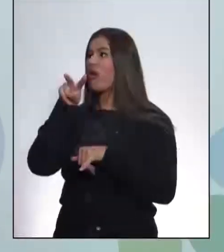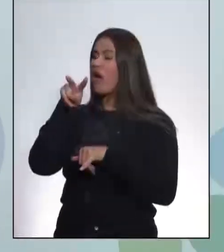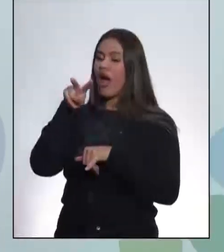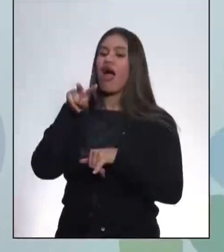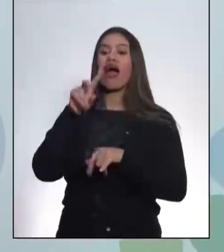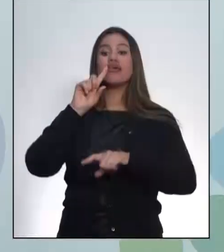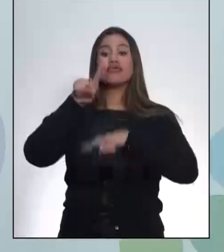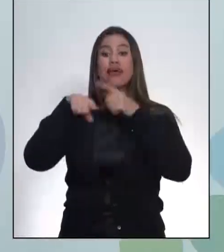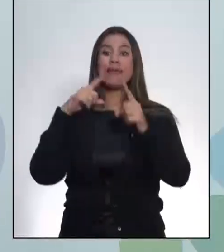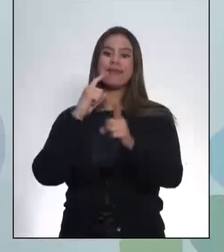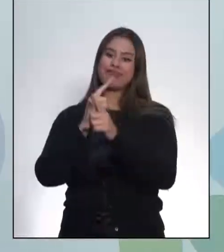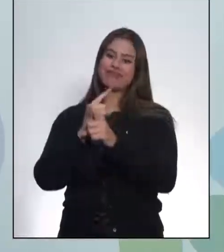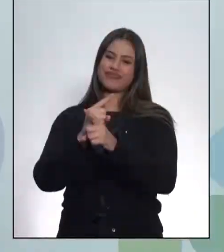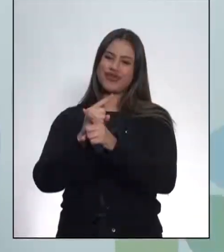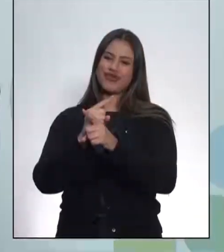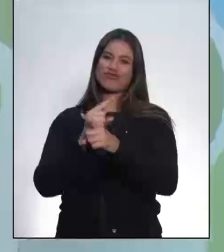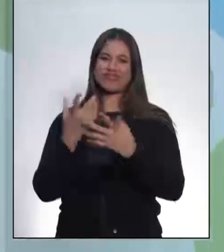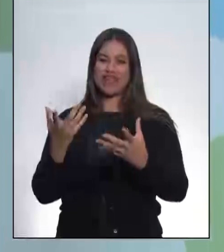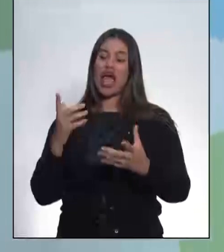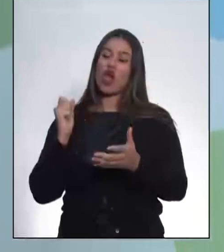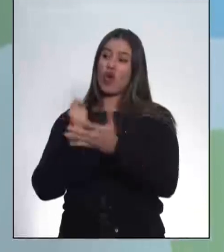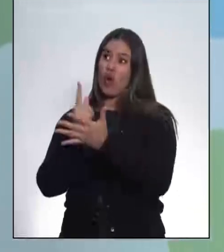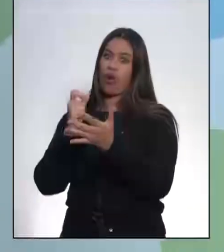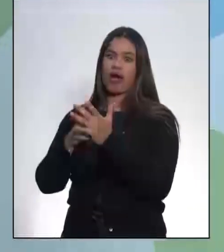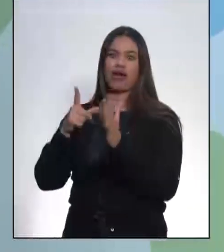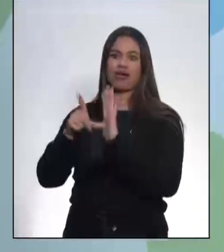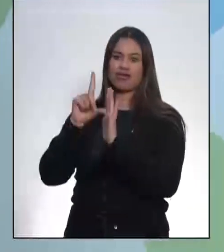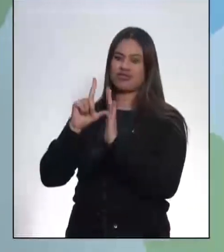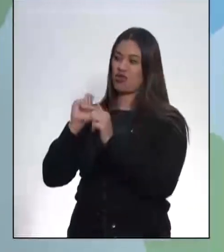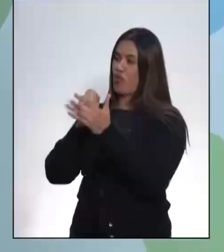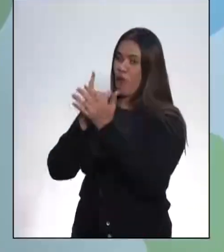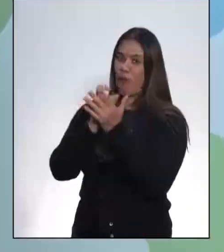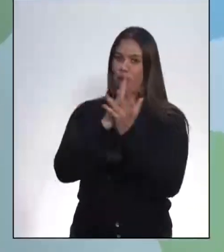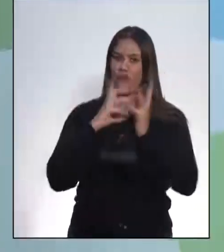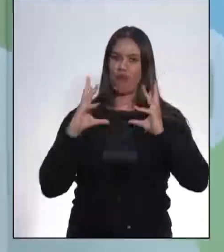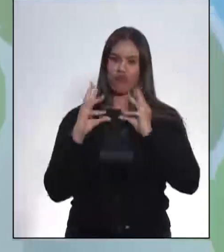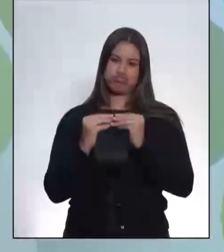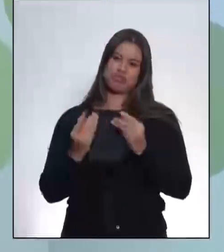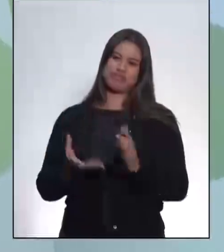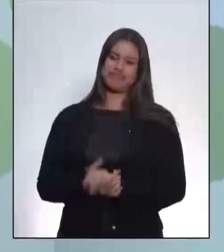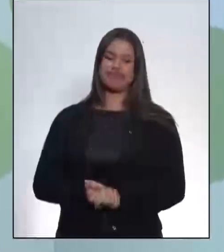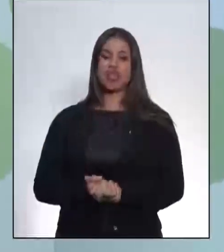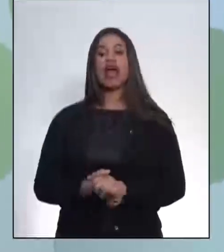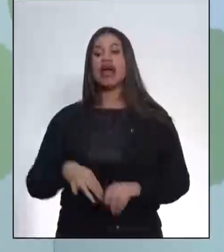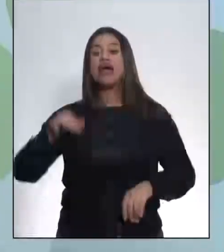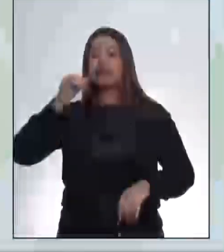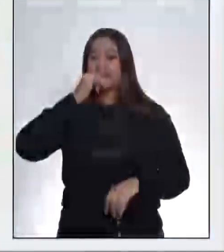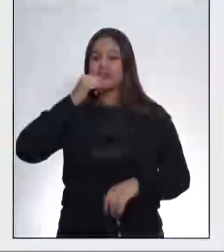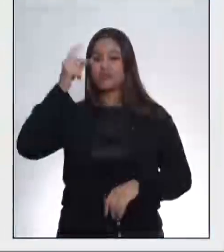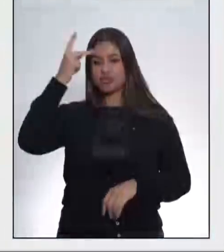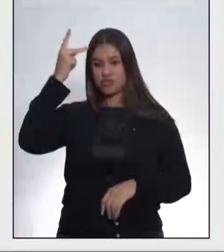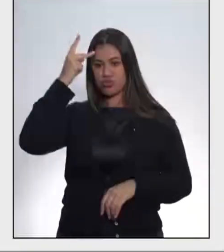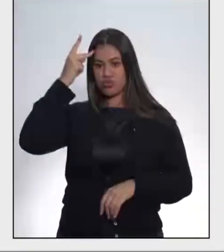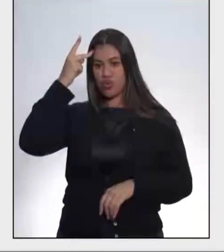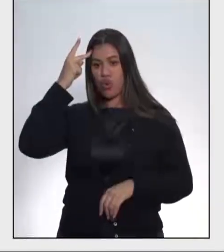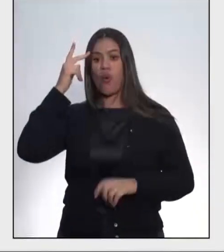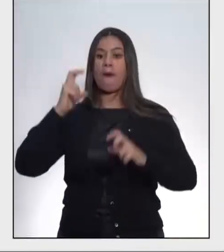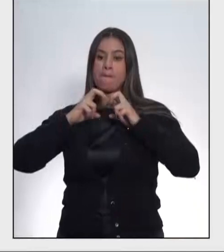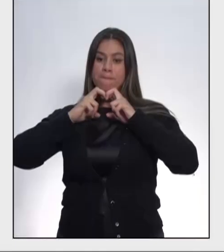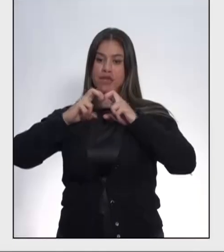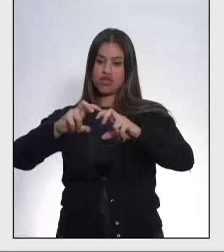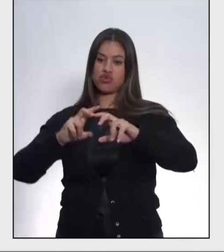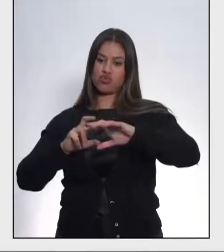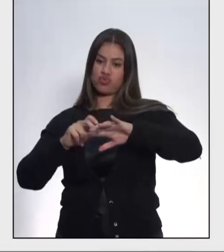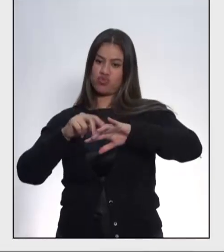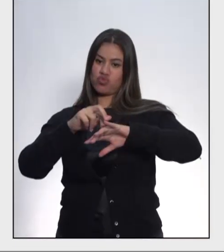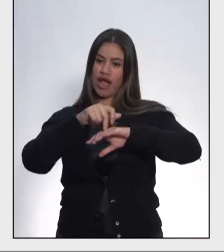é o supermercado. Bem, quem já veio para São Paulo, capital, sabe como é que é. Na escadaria do metrô, existe um texto subentendido. Tá sem